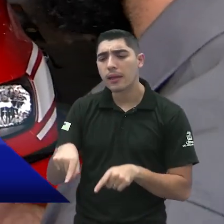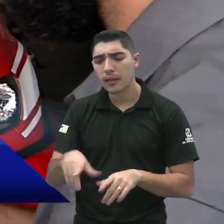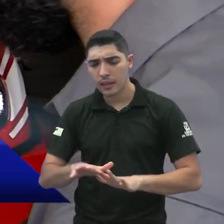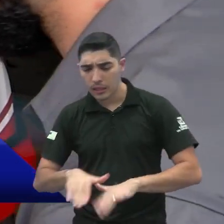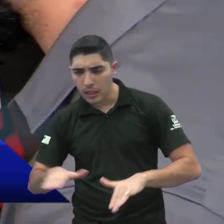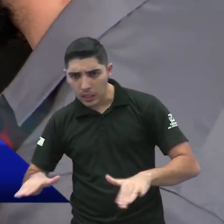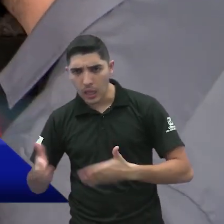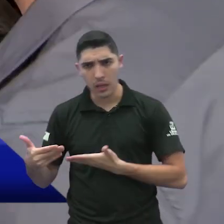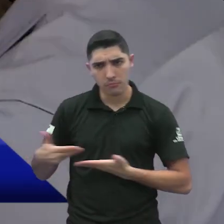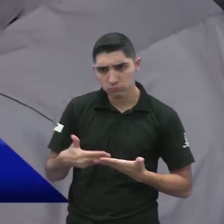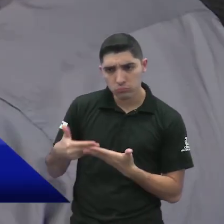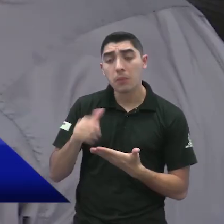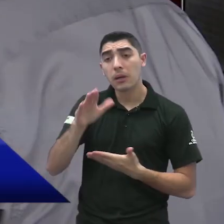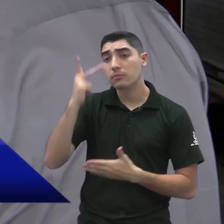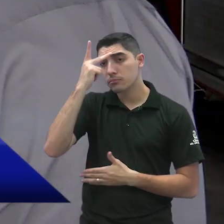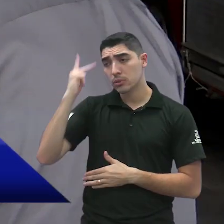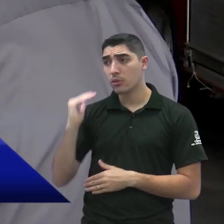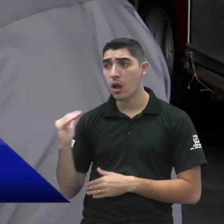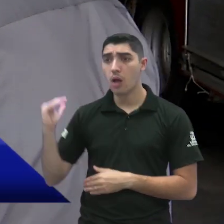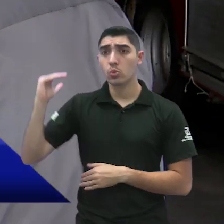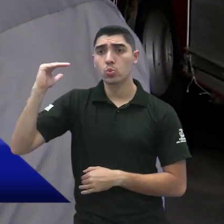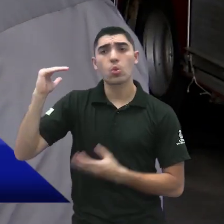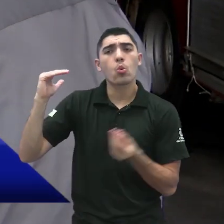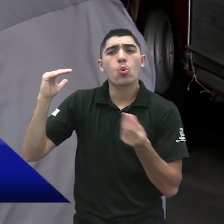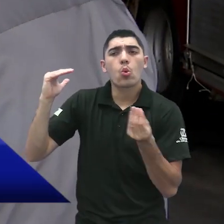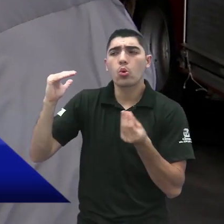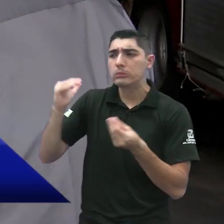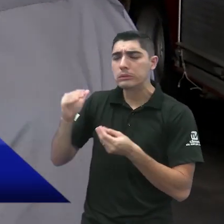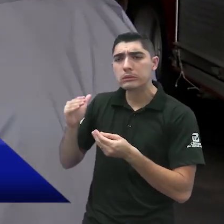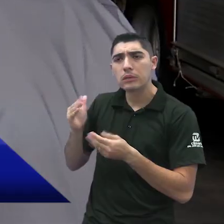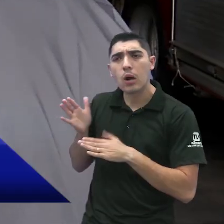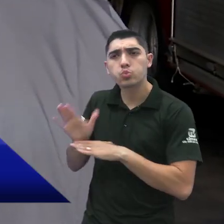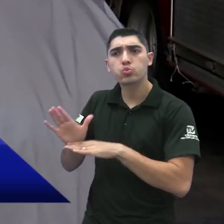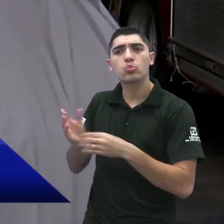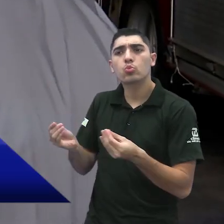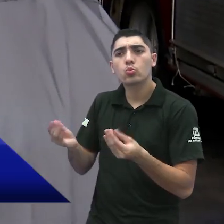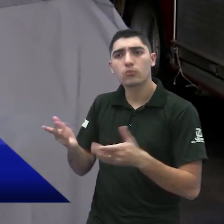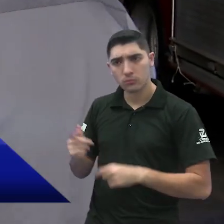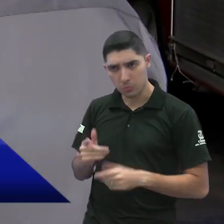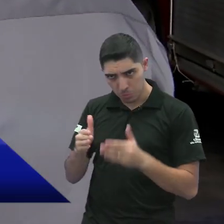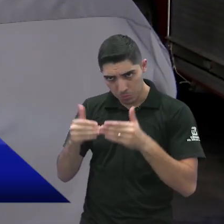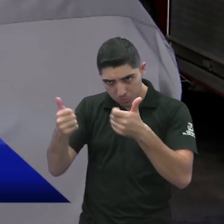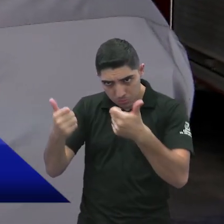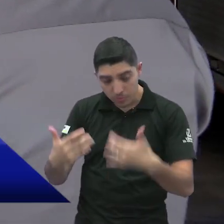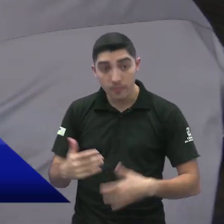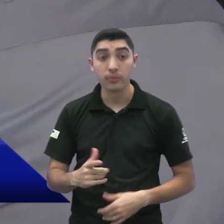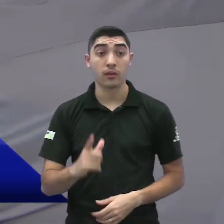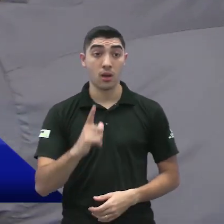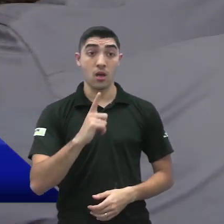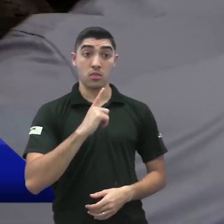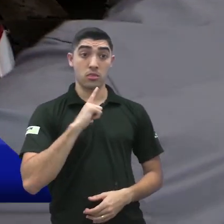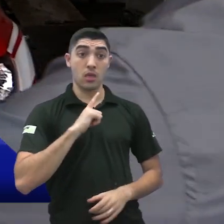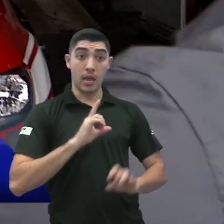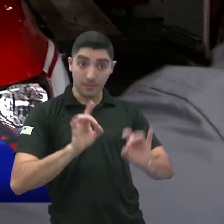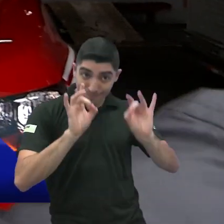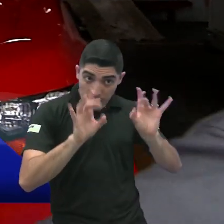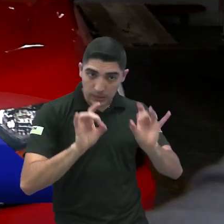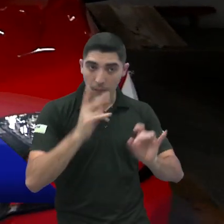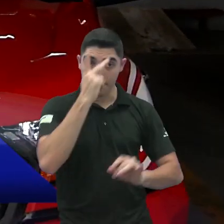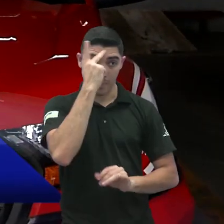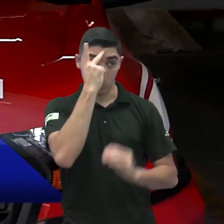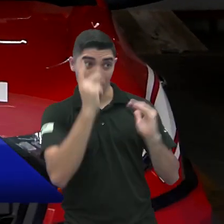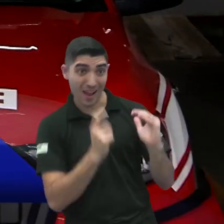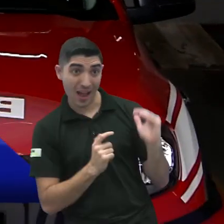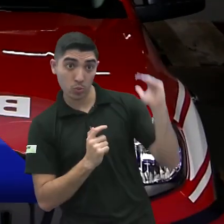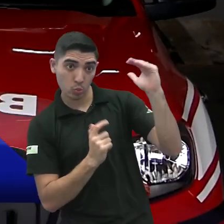manobra para criança, para pessoa adulta, né? No caso de pessoa adulta, como que funciona, por gentileza? Na verdade, existe uma manobra específica,